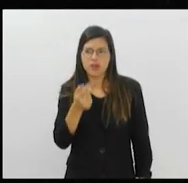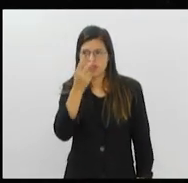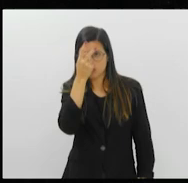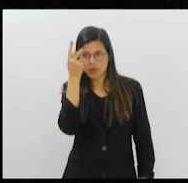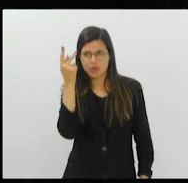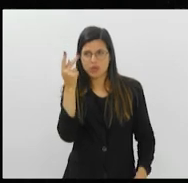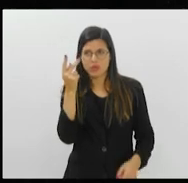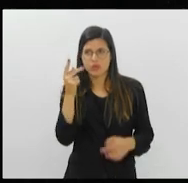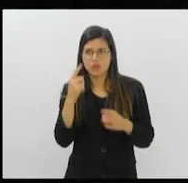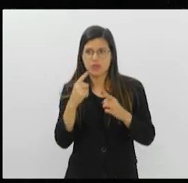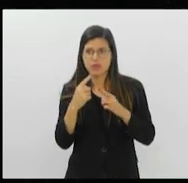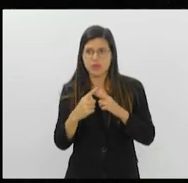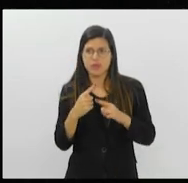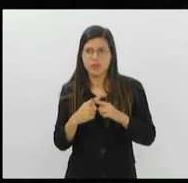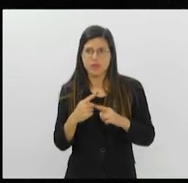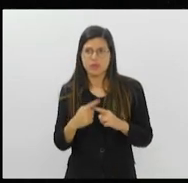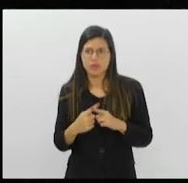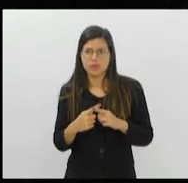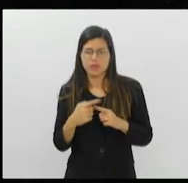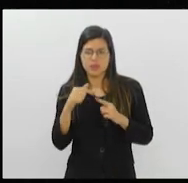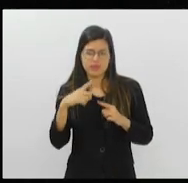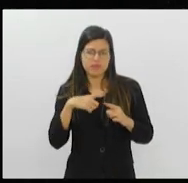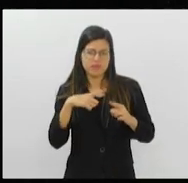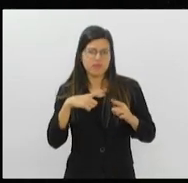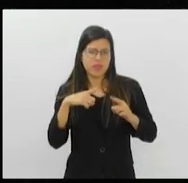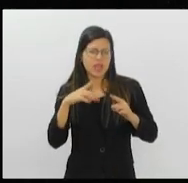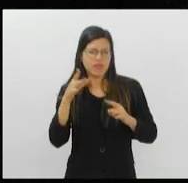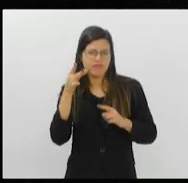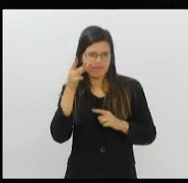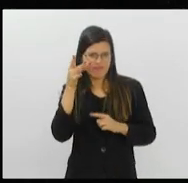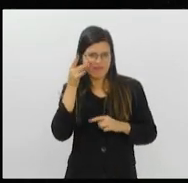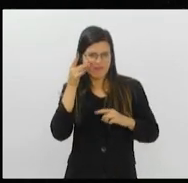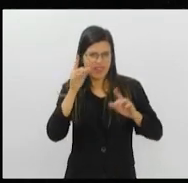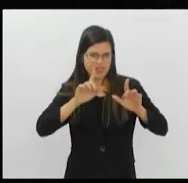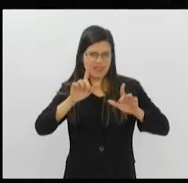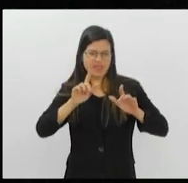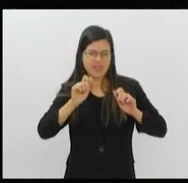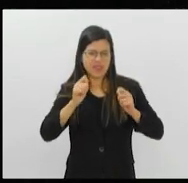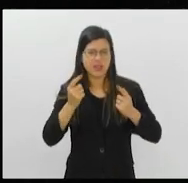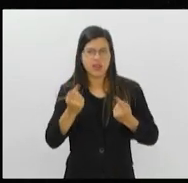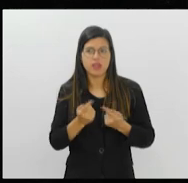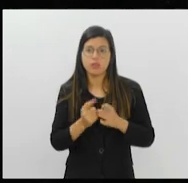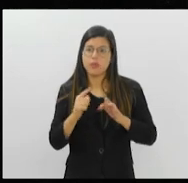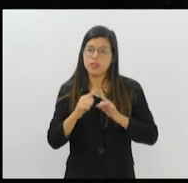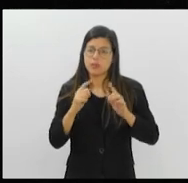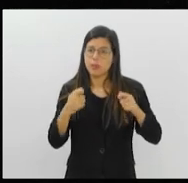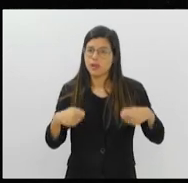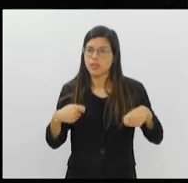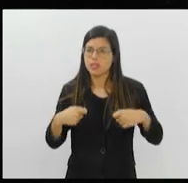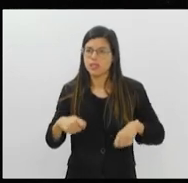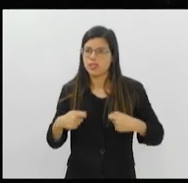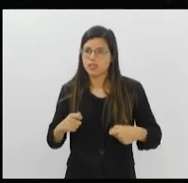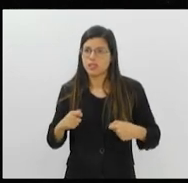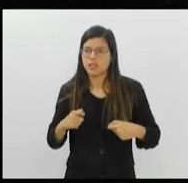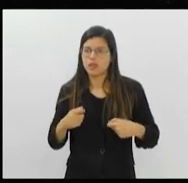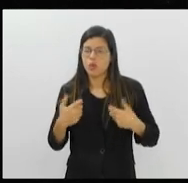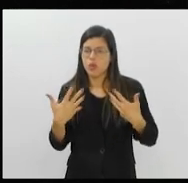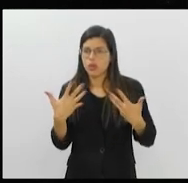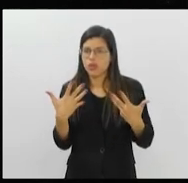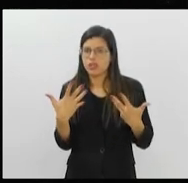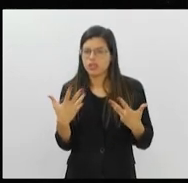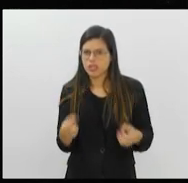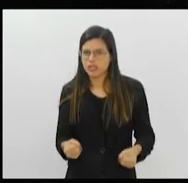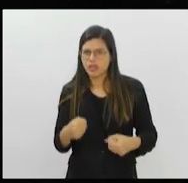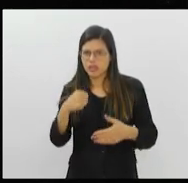sendo retransmitido. Mas, muitas vezes, é necessário que, quando a gente assume lutas